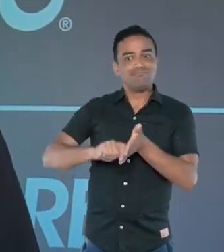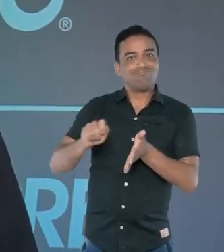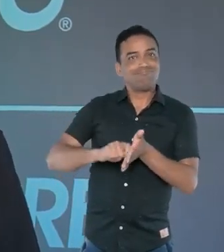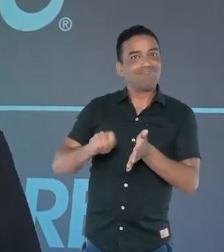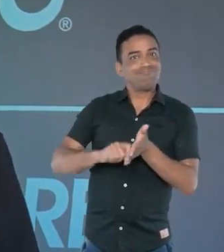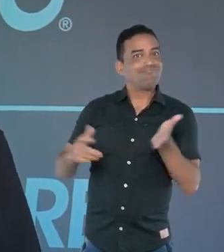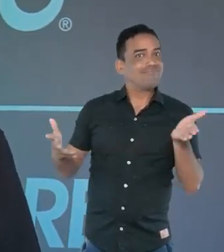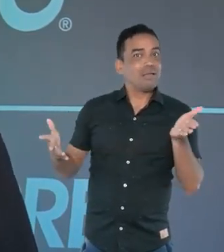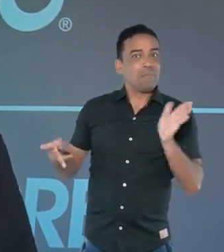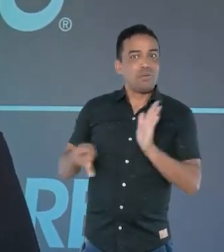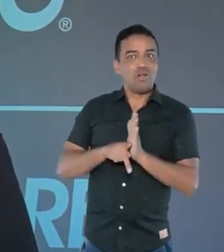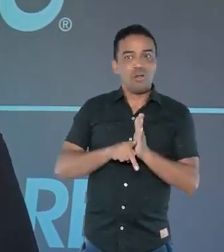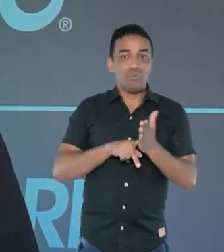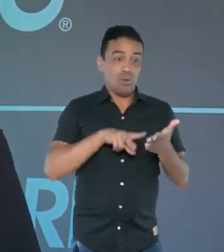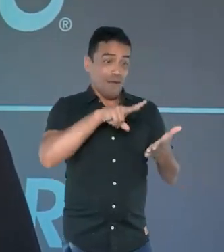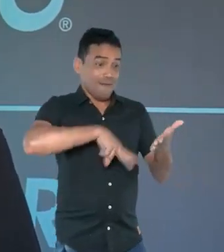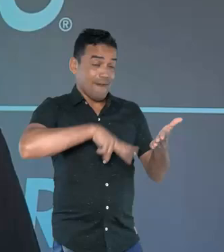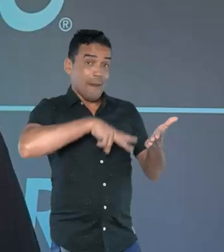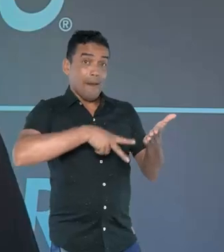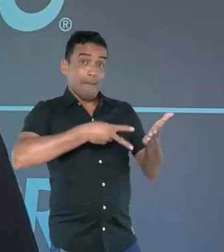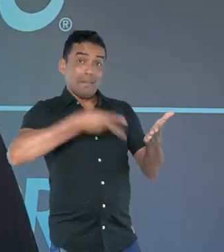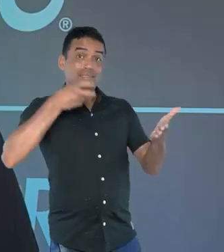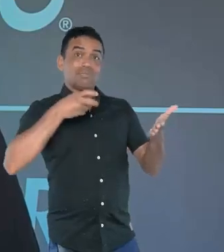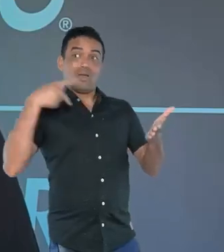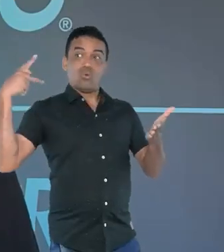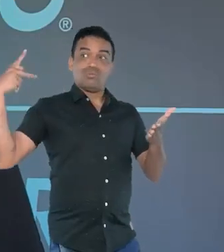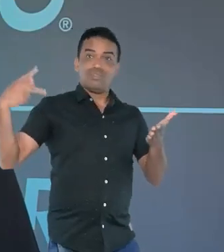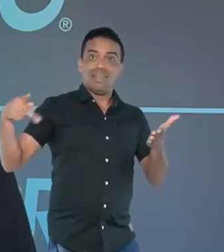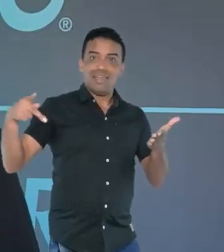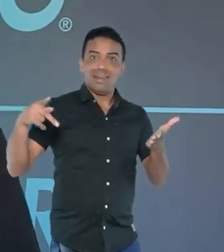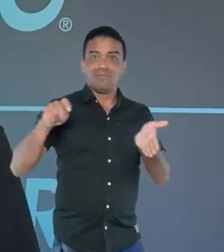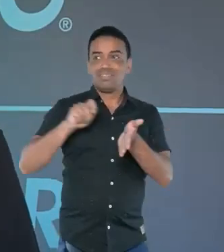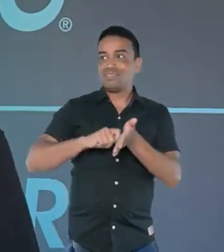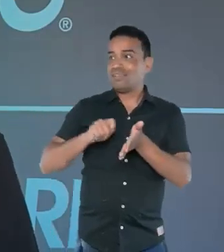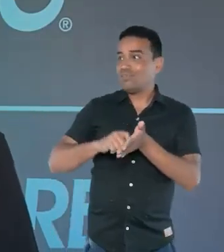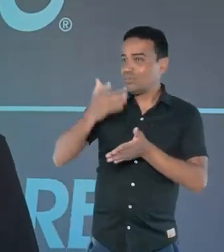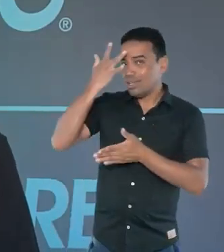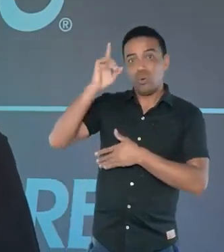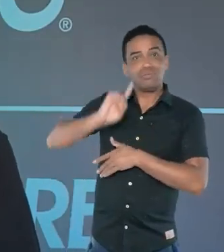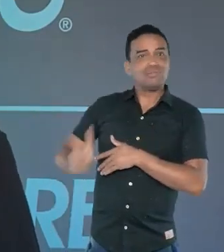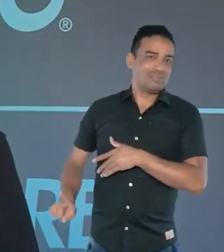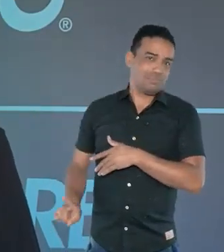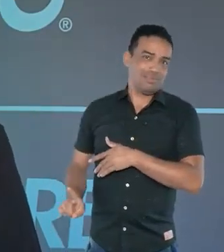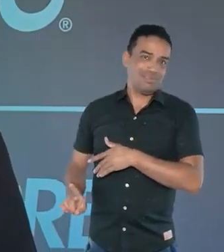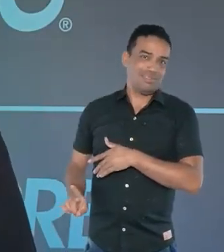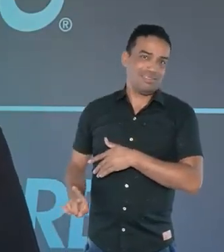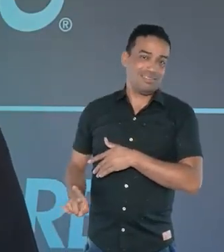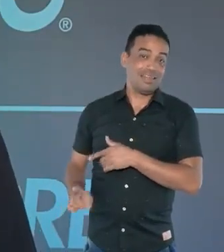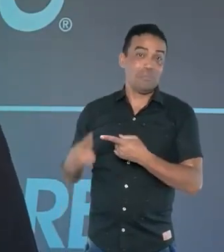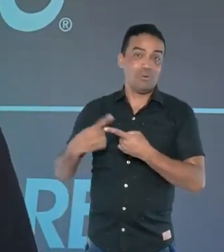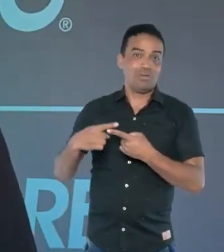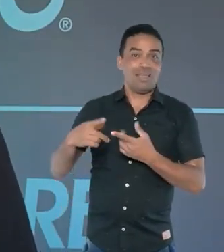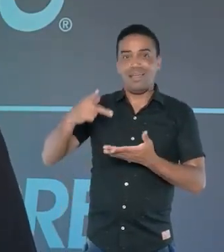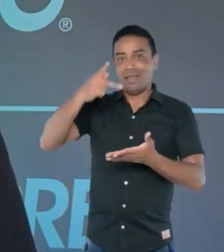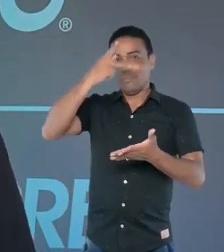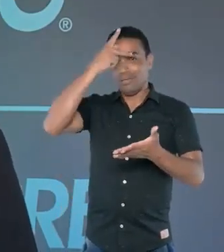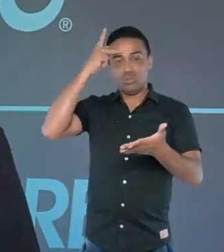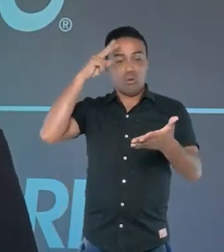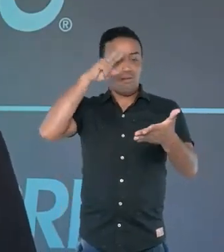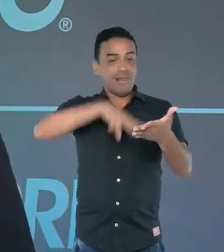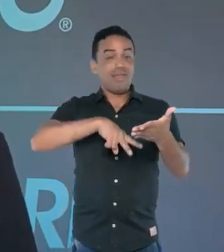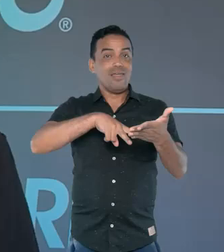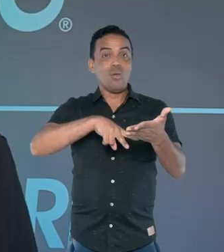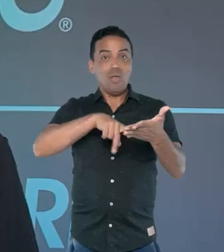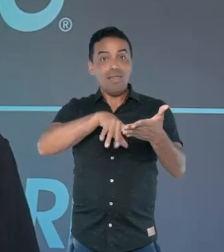tá? Pela interpretação dele, você escreveu algo que você, inclusive, você não sabia, né? Porque é a leitura, o texto vira um texto